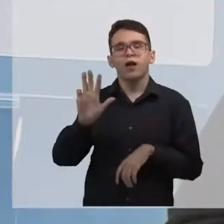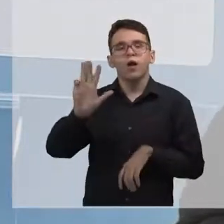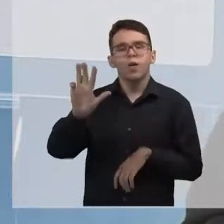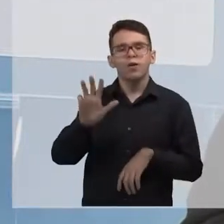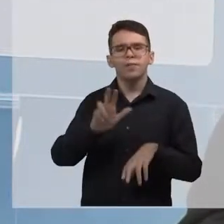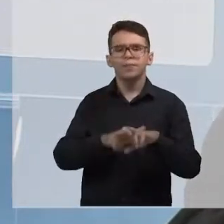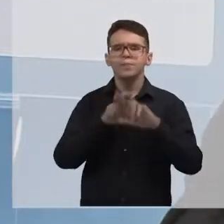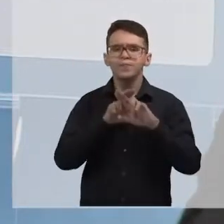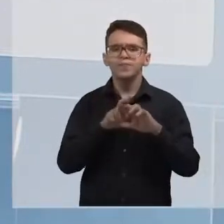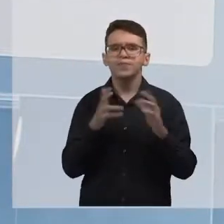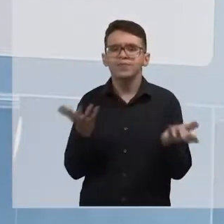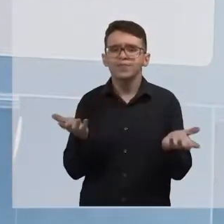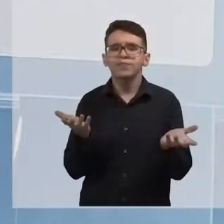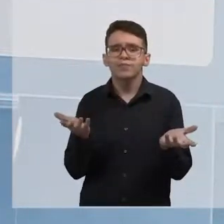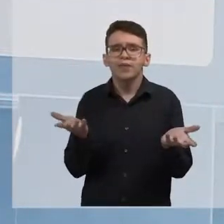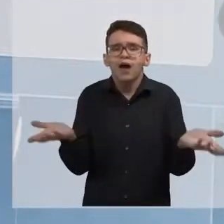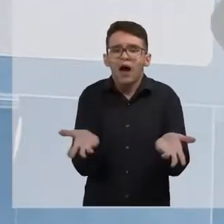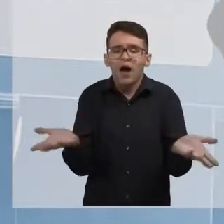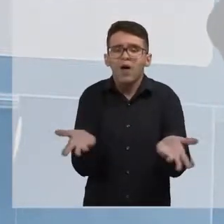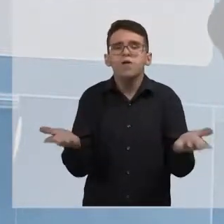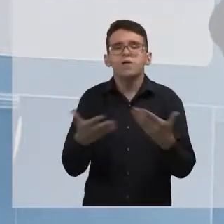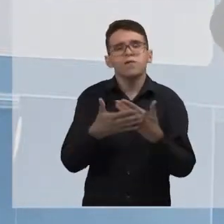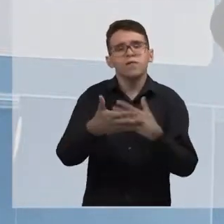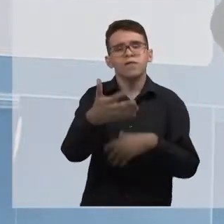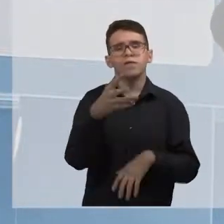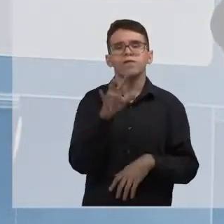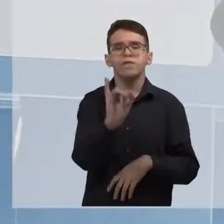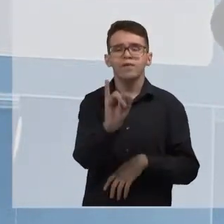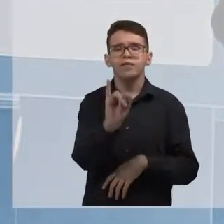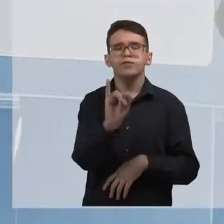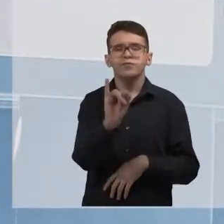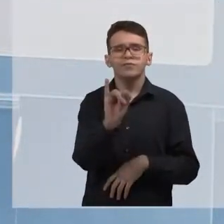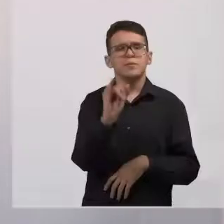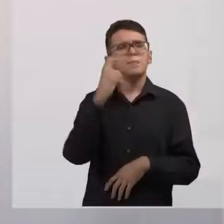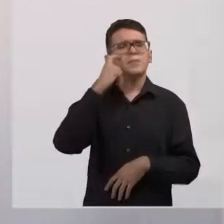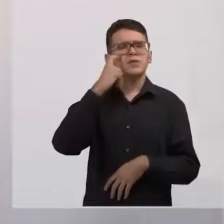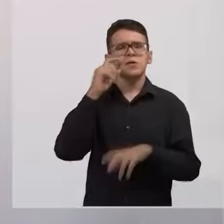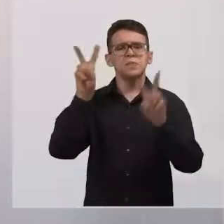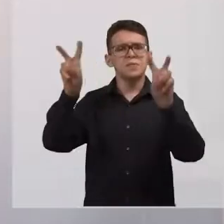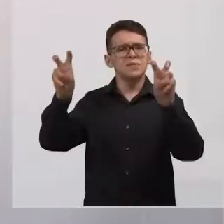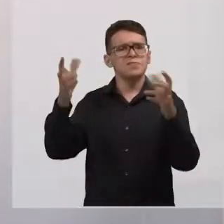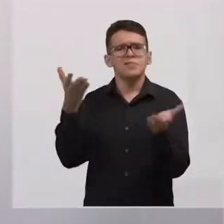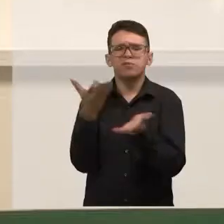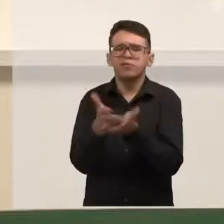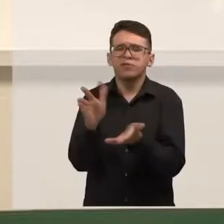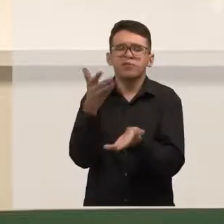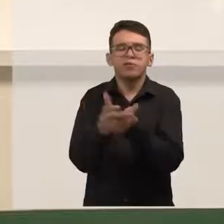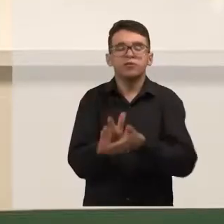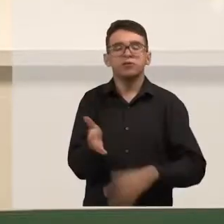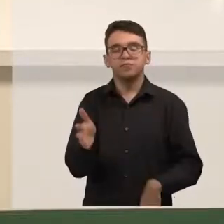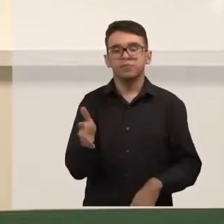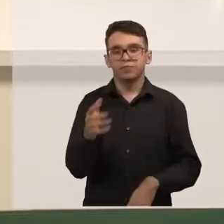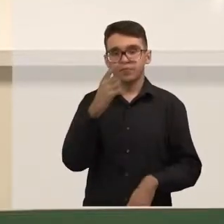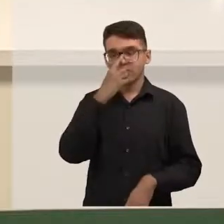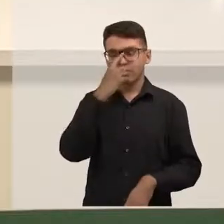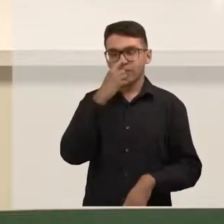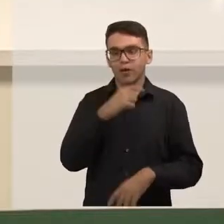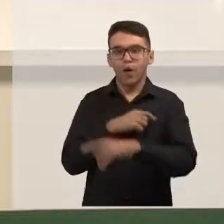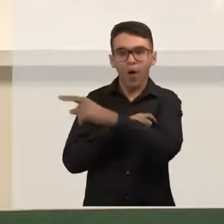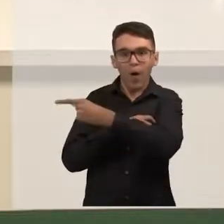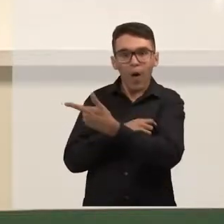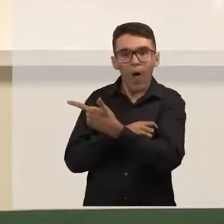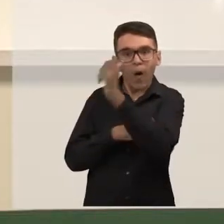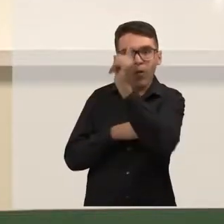E essa plataforma não está indo para a campanha, cara. Uma plataforma sem sentido, né, cara? Para você ter ideia, os outros candidatos que não são